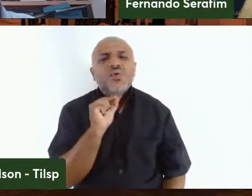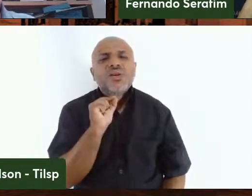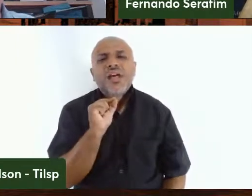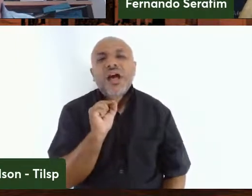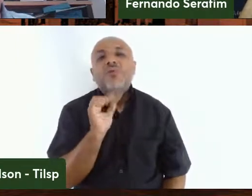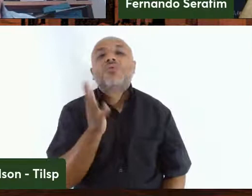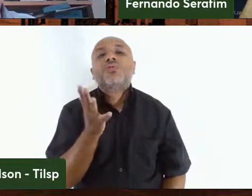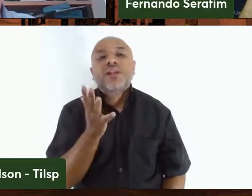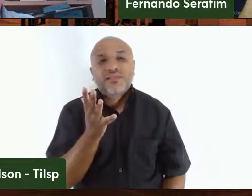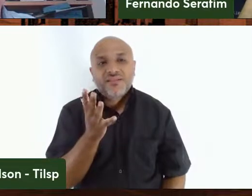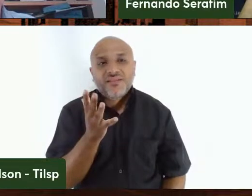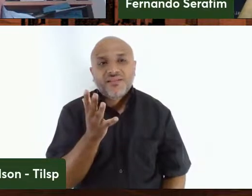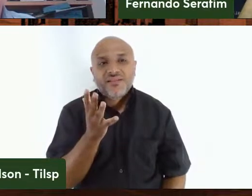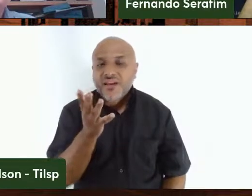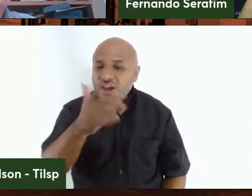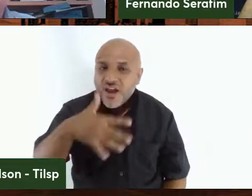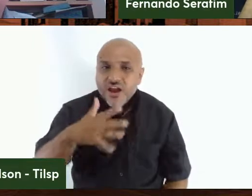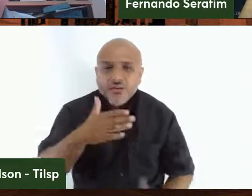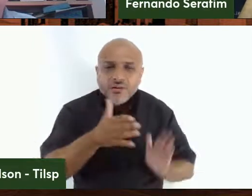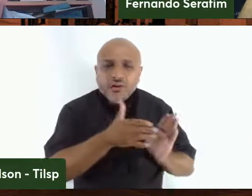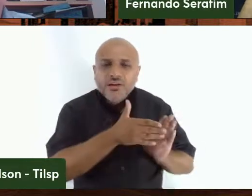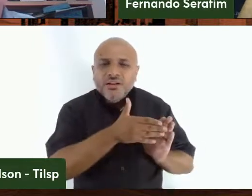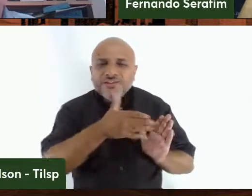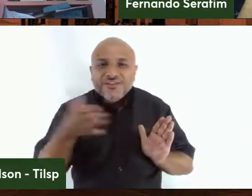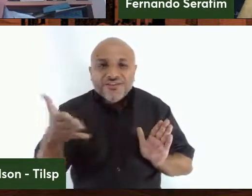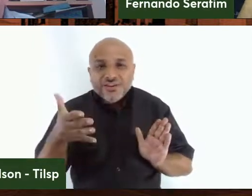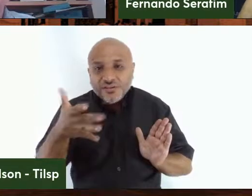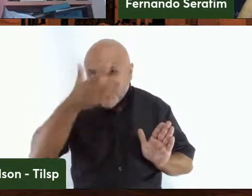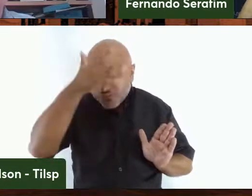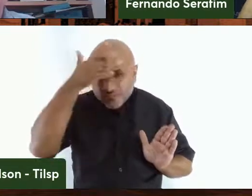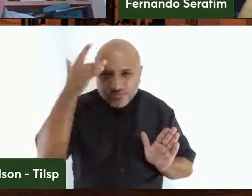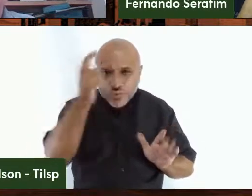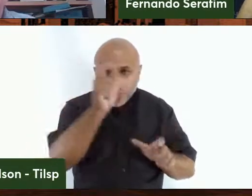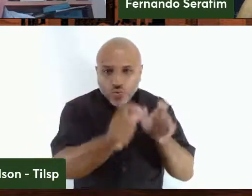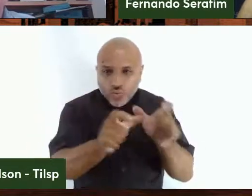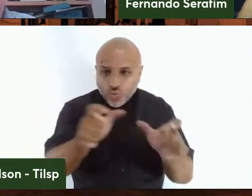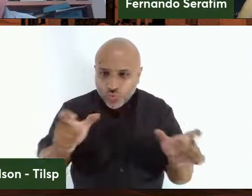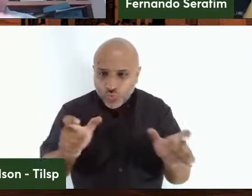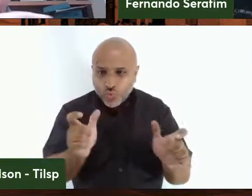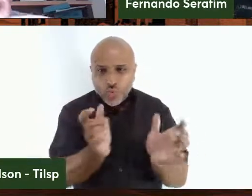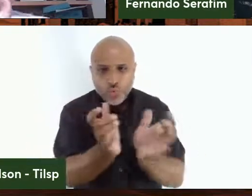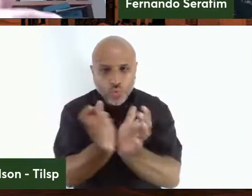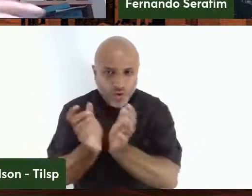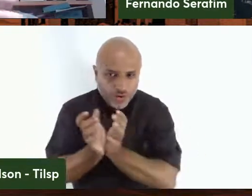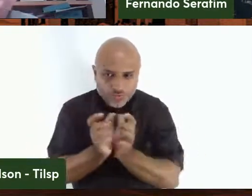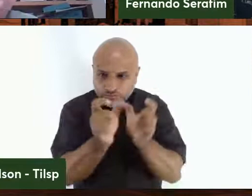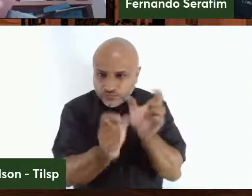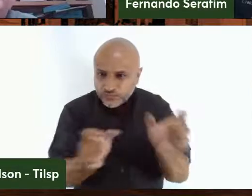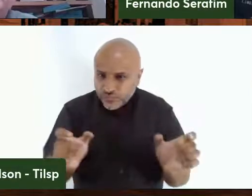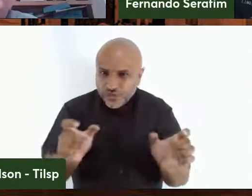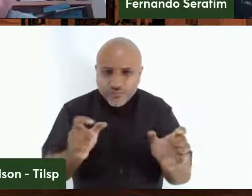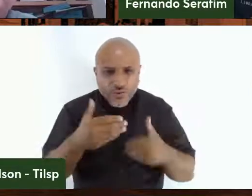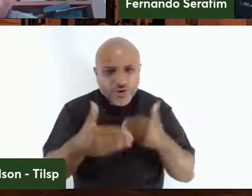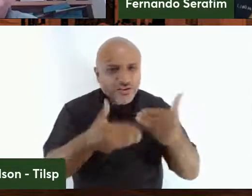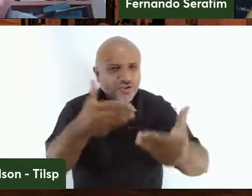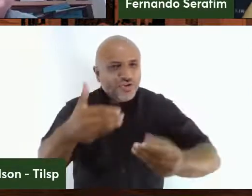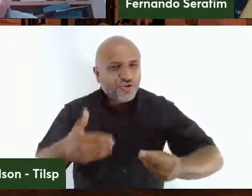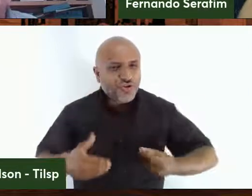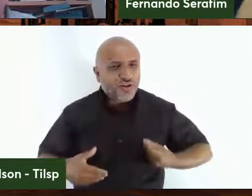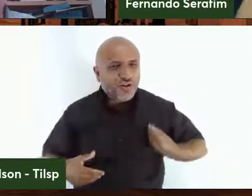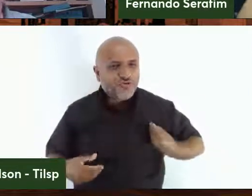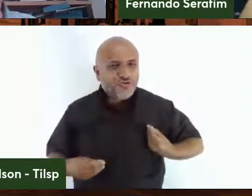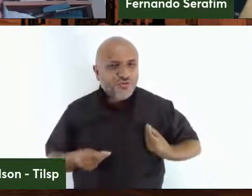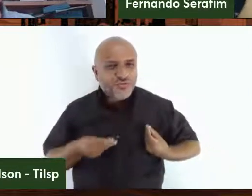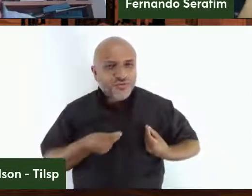a trajetória de um indivíduo, de uma personagem, ou de um grupo de personagens. É uma trajetória de vida que, em